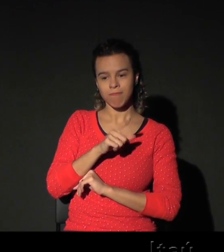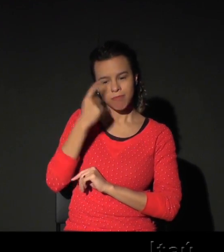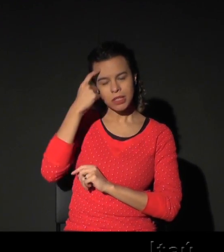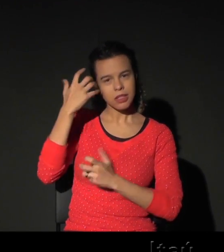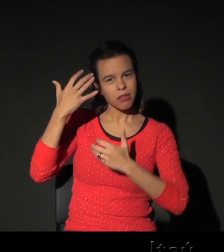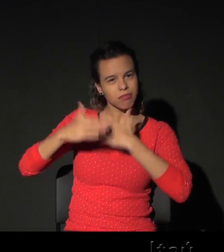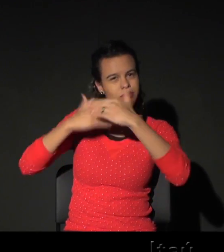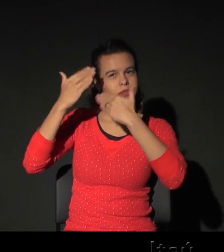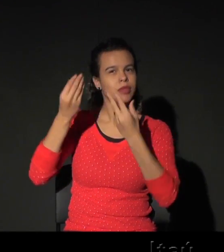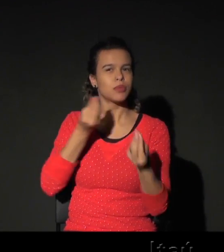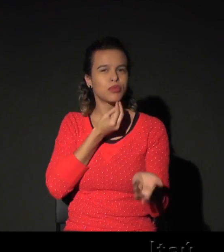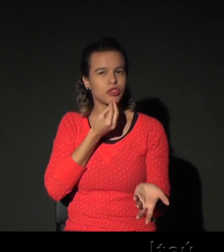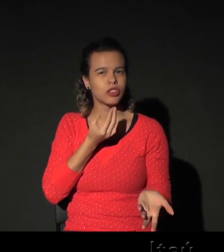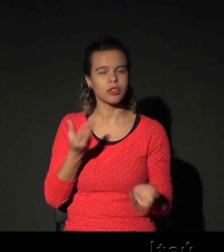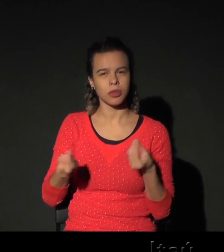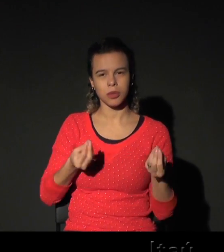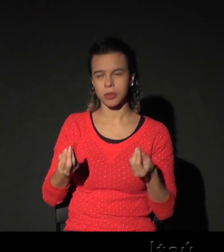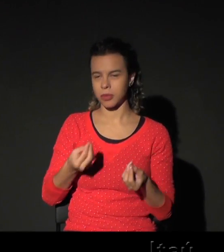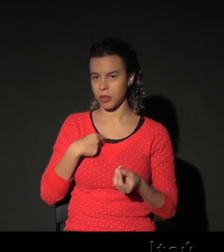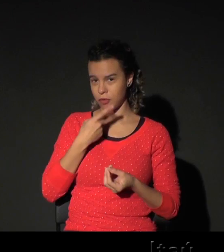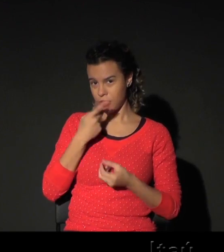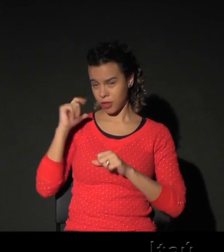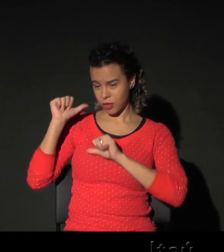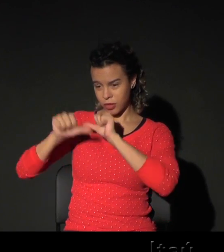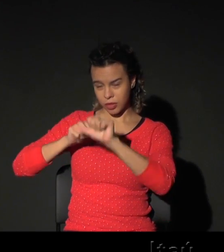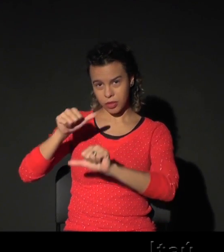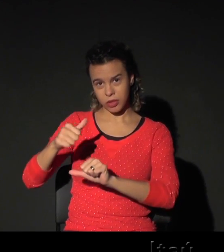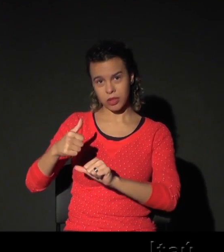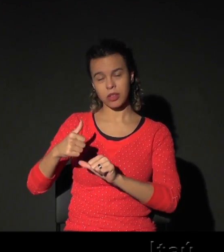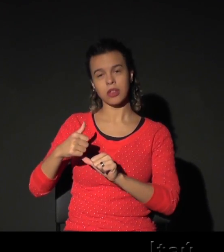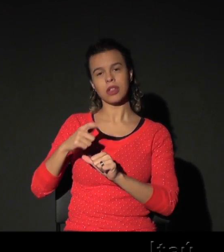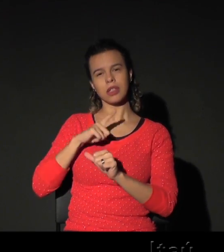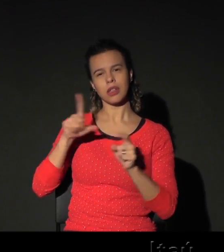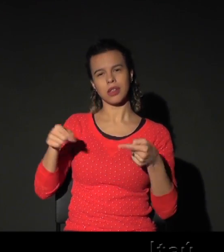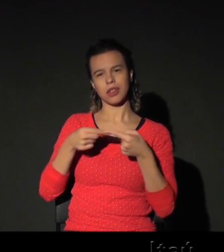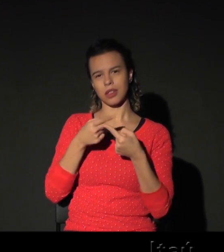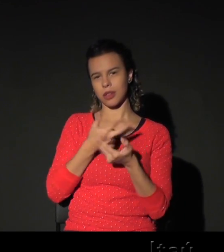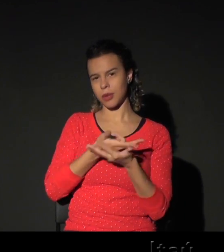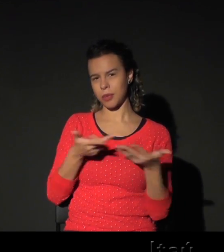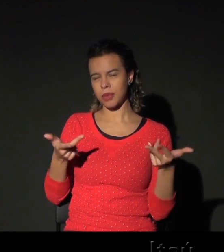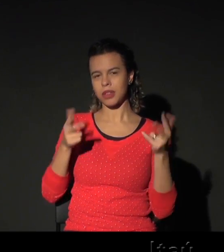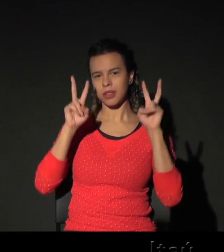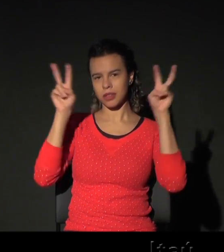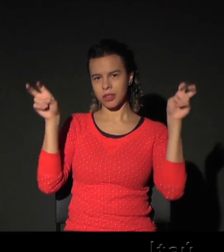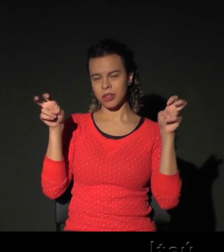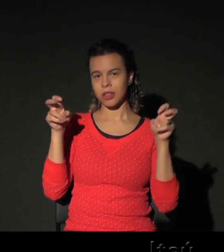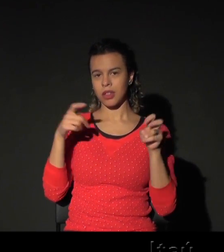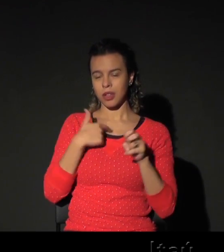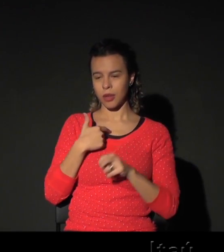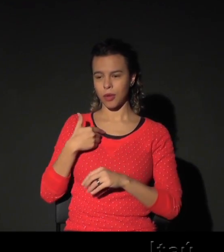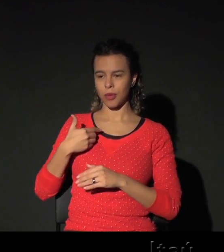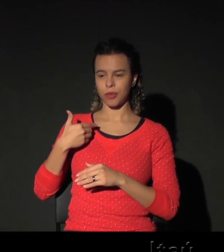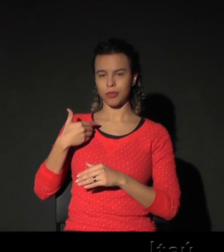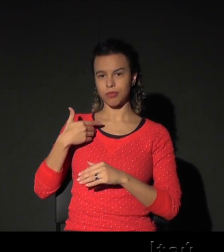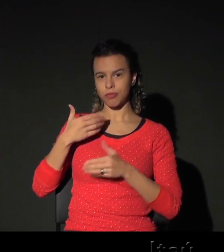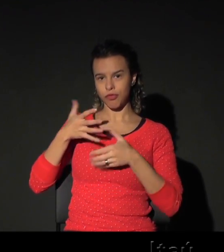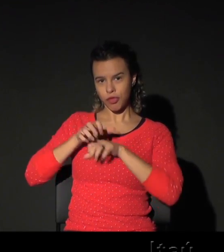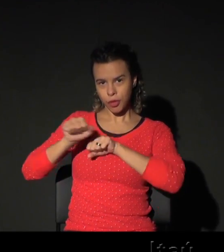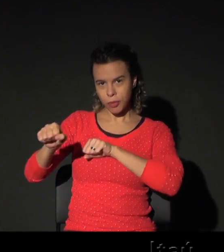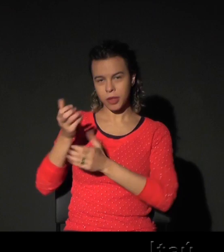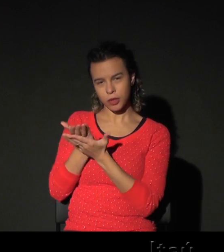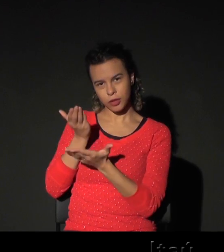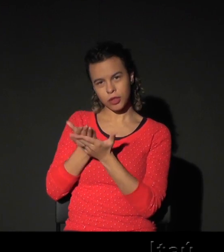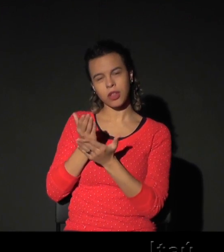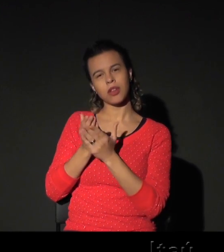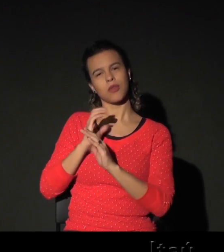e claro quando eu tô falando dessas transformações que me impactaram muito Elas têm a ver com algumas questões né Eu como venho do campo da comunicação né